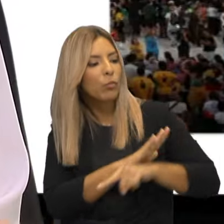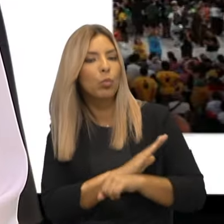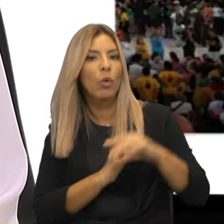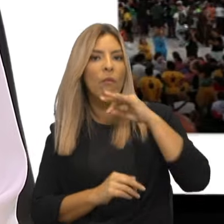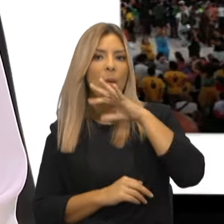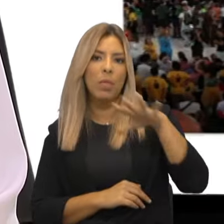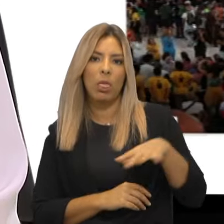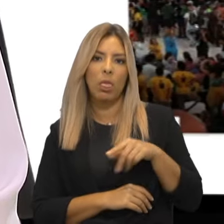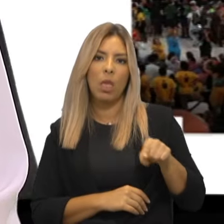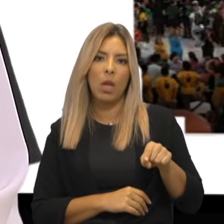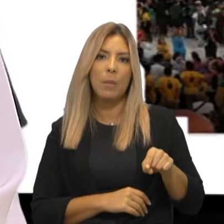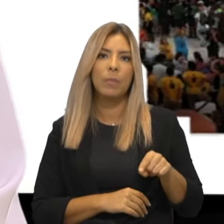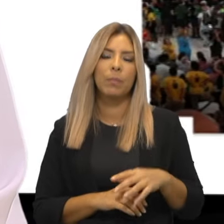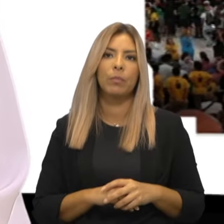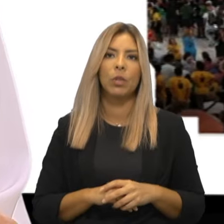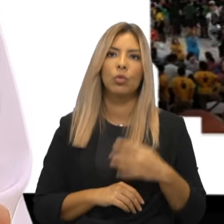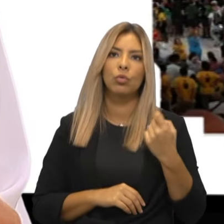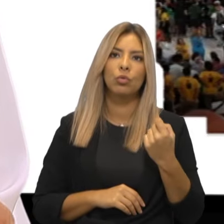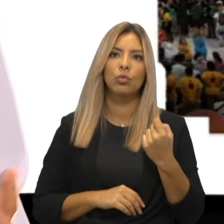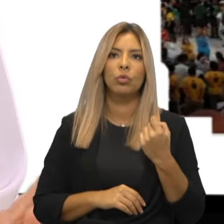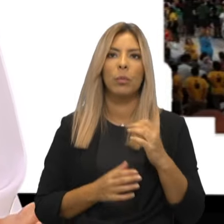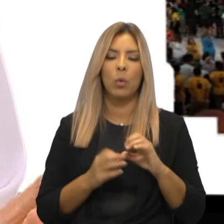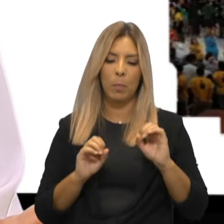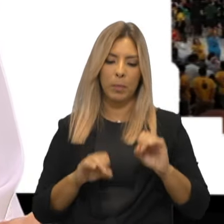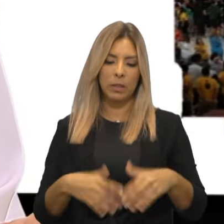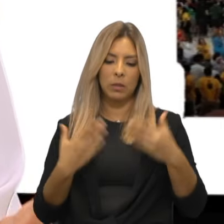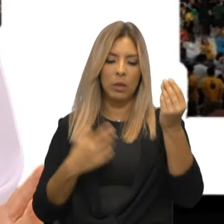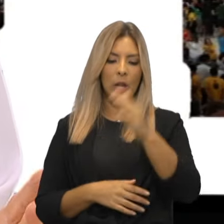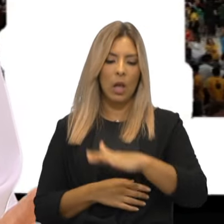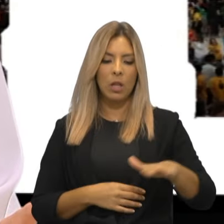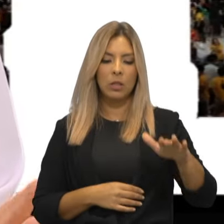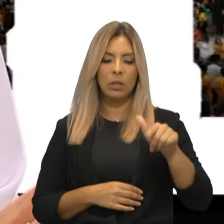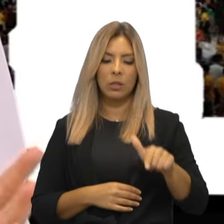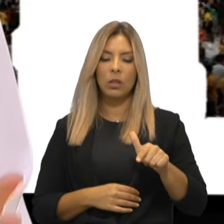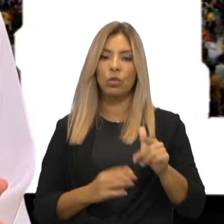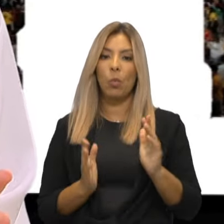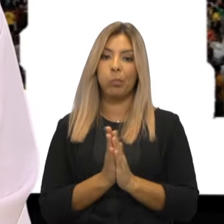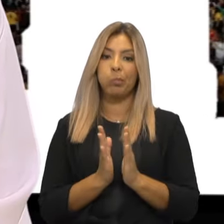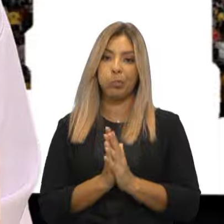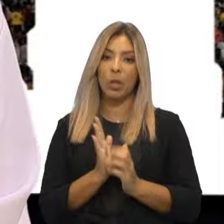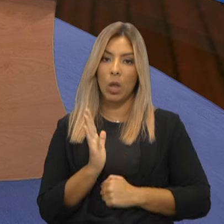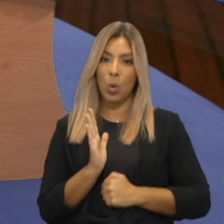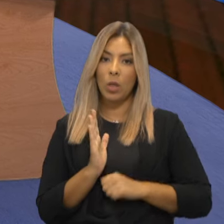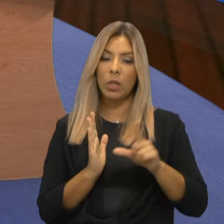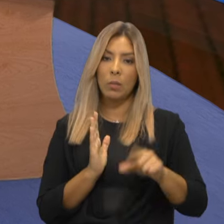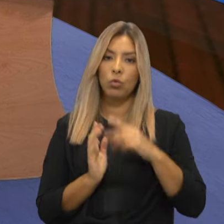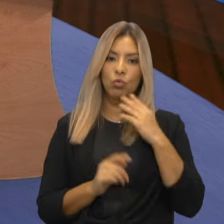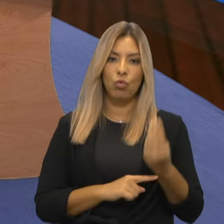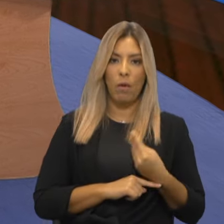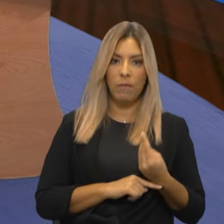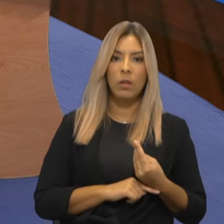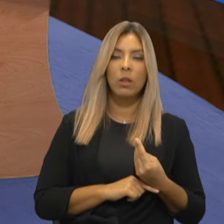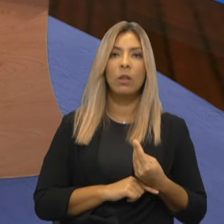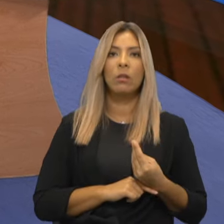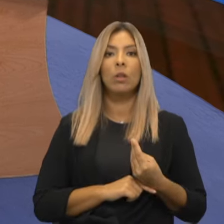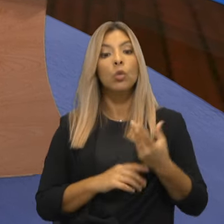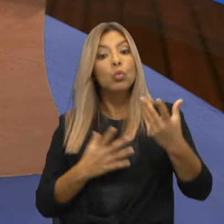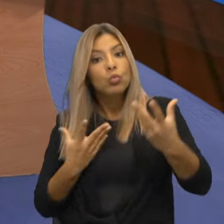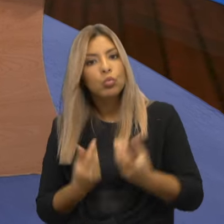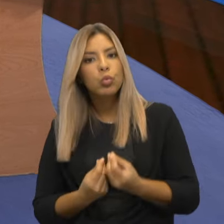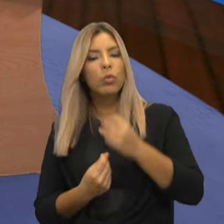que aparece ali no itinerário de iniciação à vida cristã das crianças e dos adolescentes, no final, com as